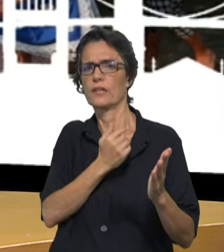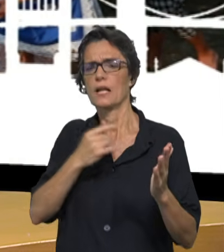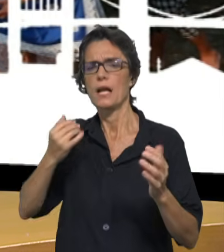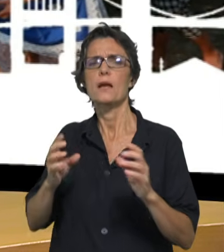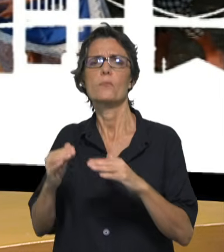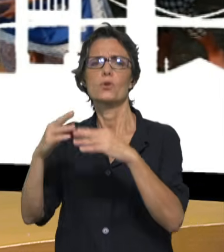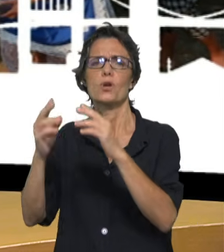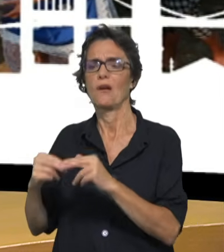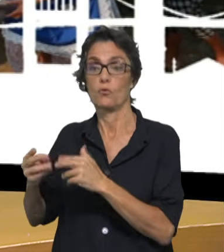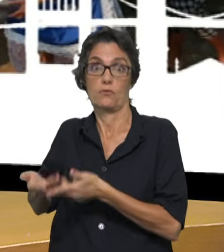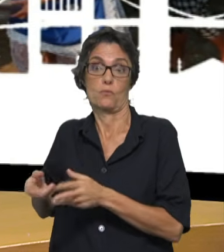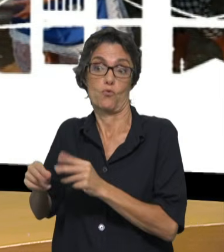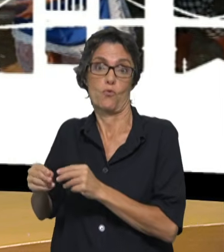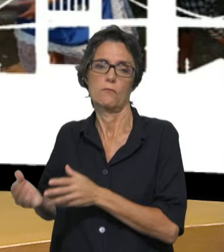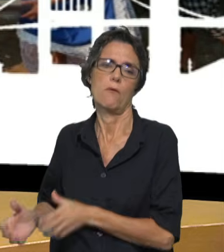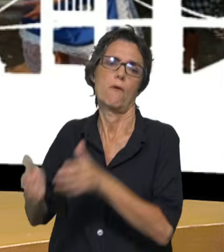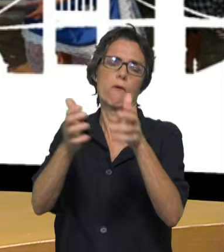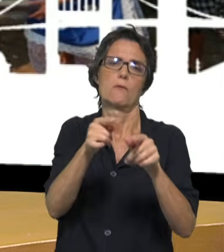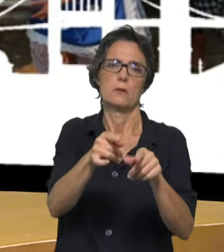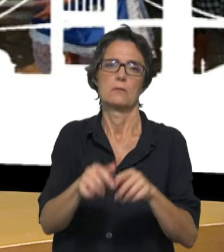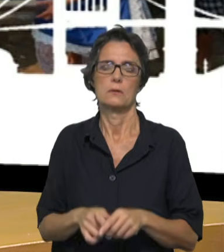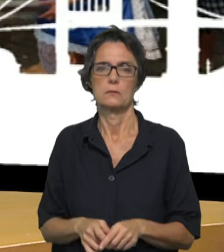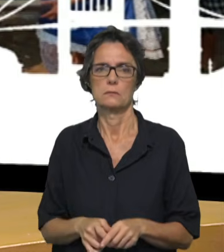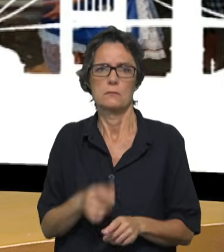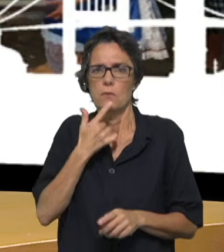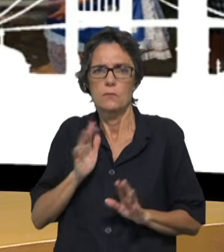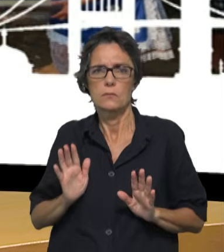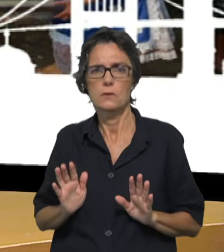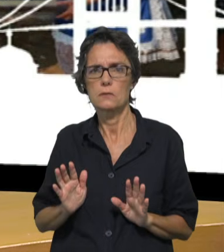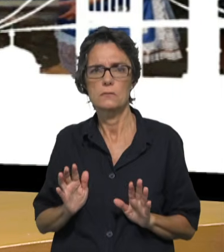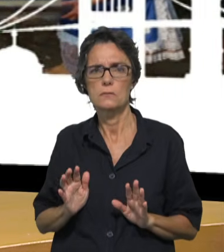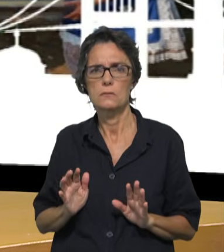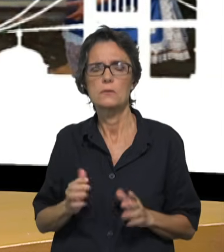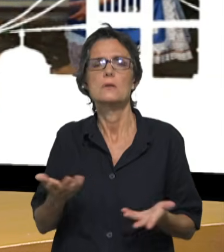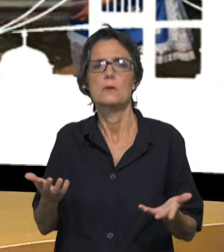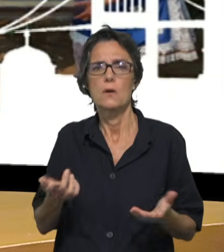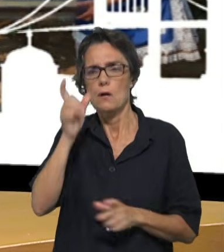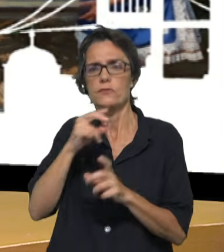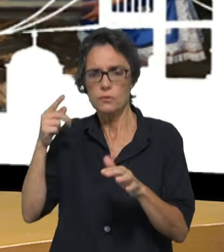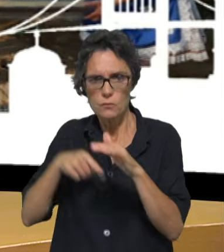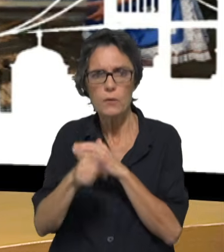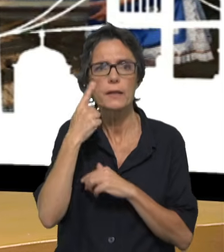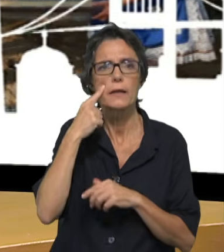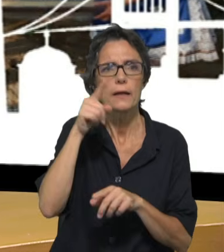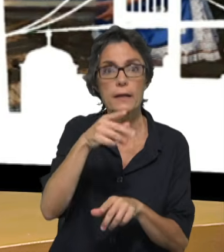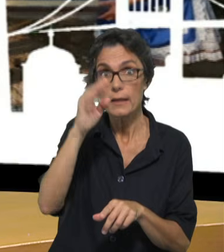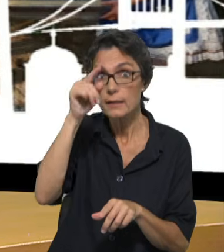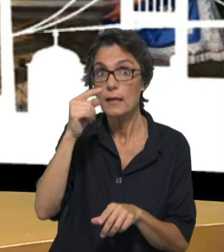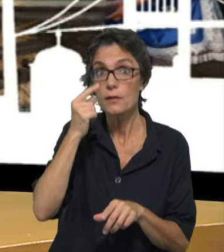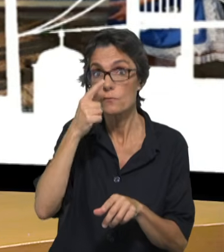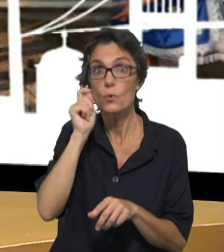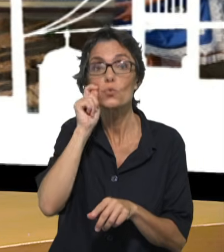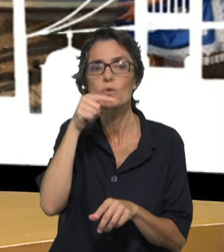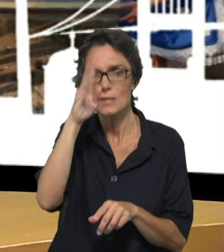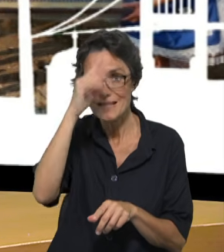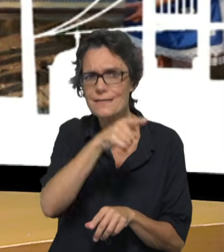isso, porquê? Porque hoje em dia as pessoas que nos visitam, as pessoas que querem visitar as igrejas enquanto cultura, têm a formação.